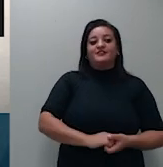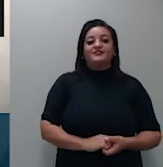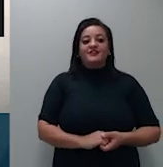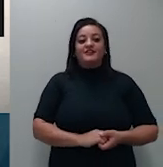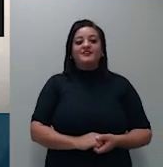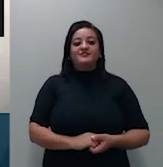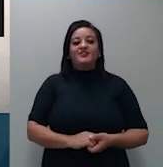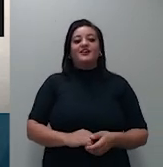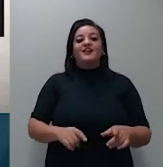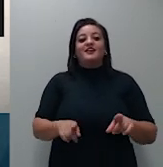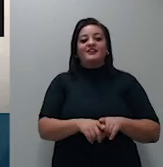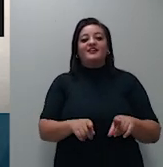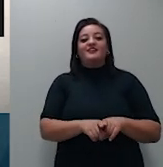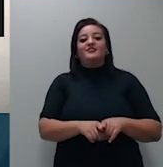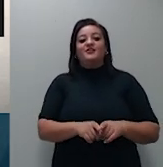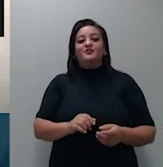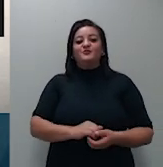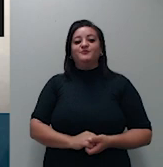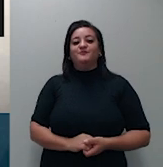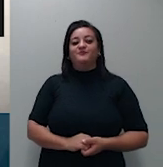legais encontrar